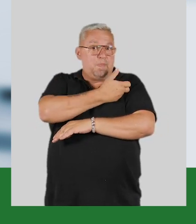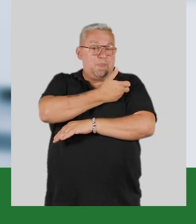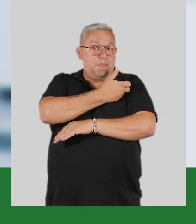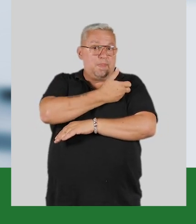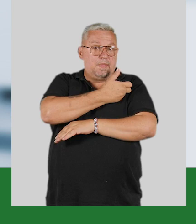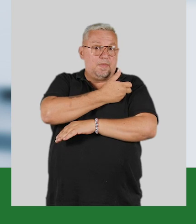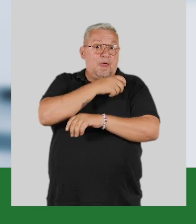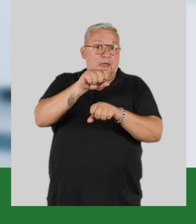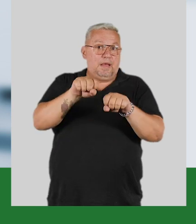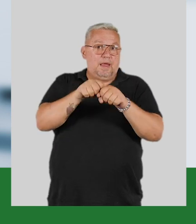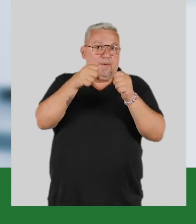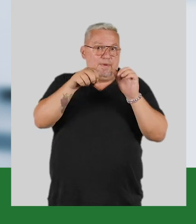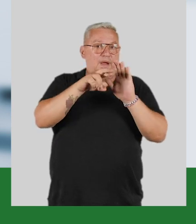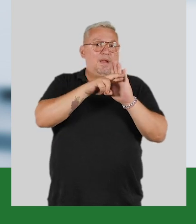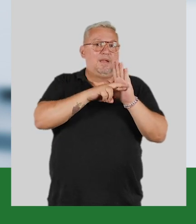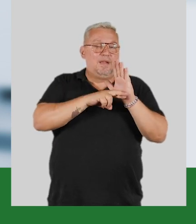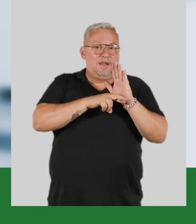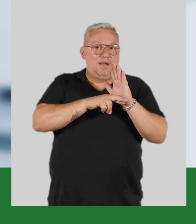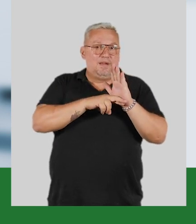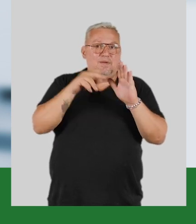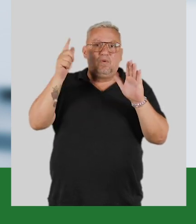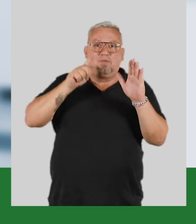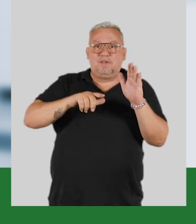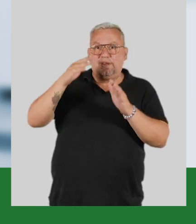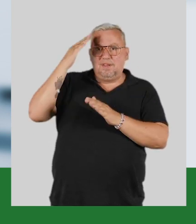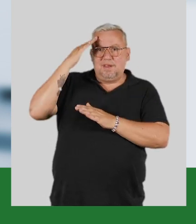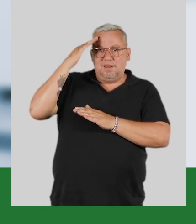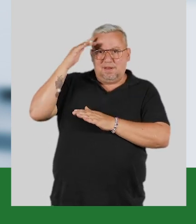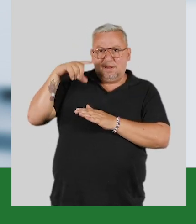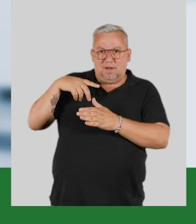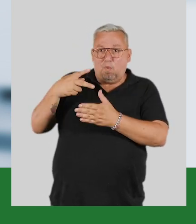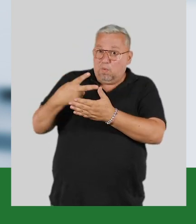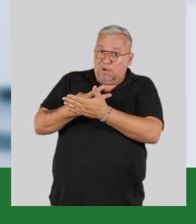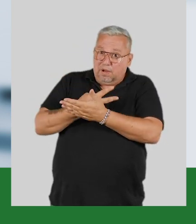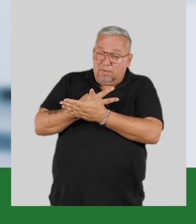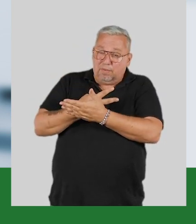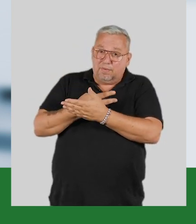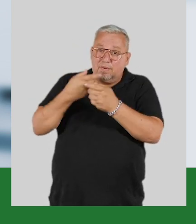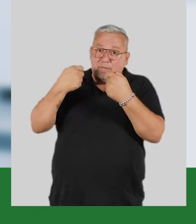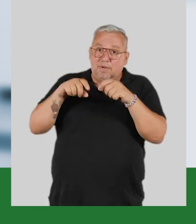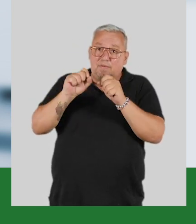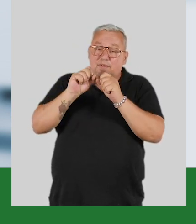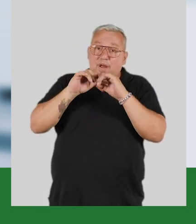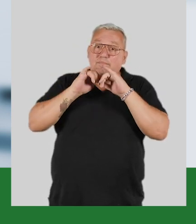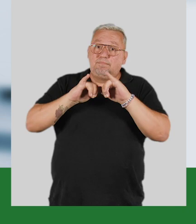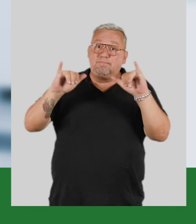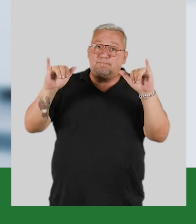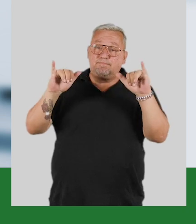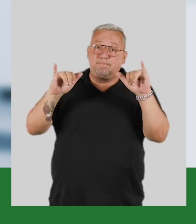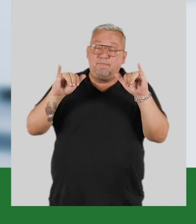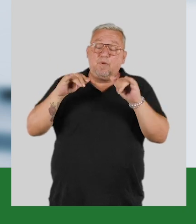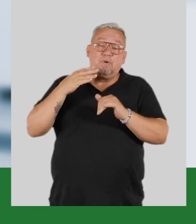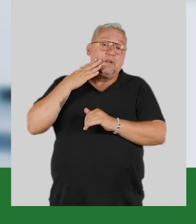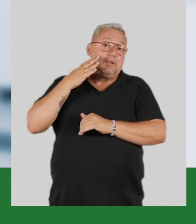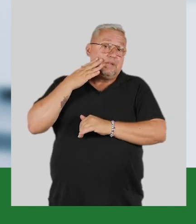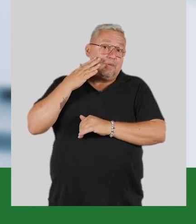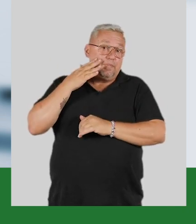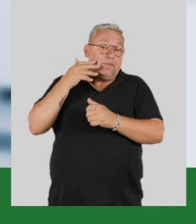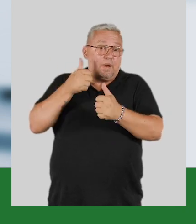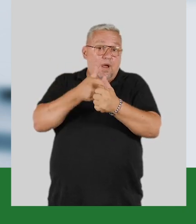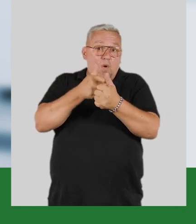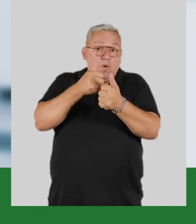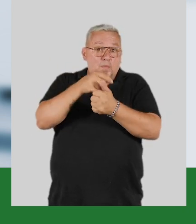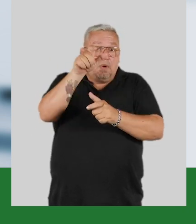furar essa regra, entendendo que isso é um erro de vacinação, precisa ser notificado para pelo menos a gente seguir a